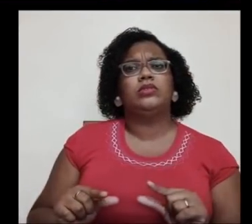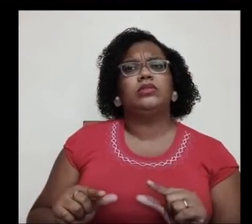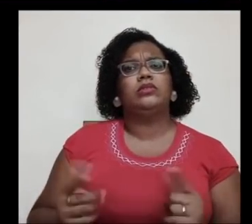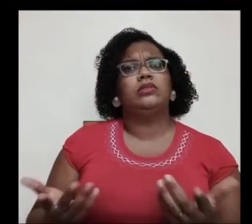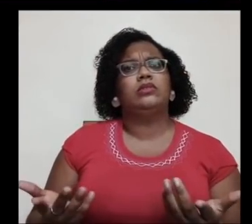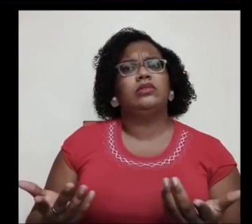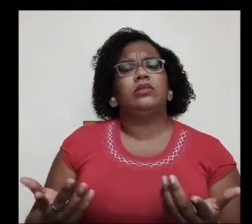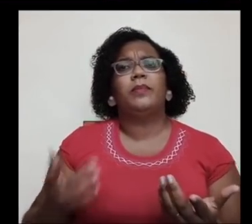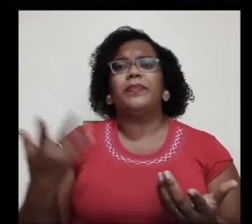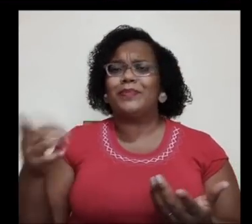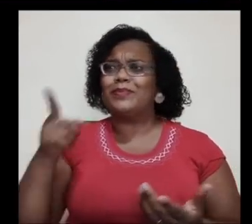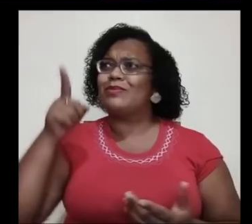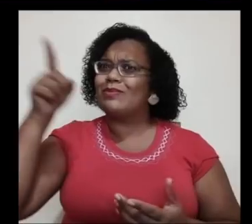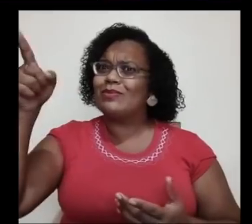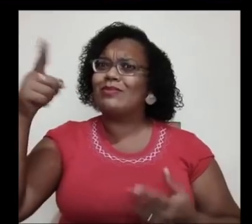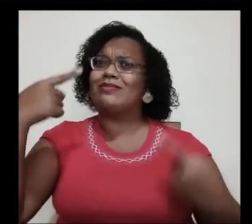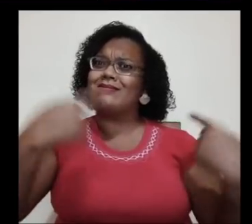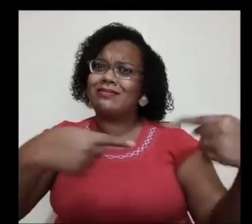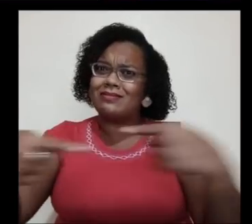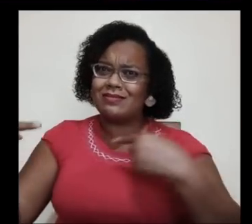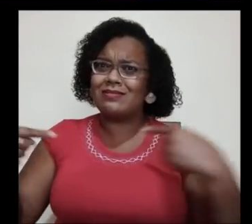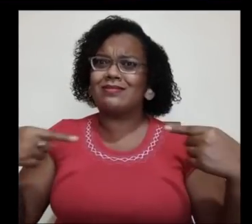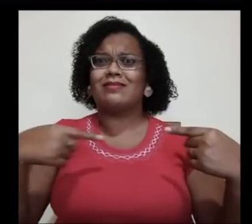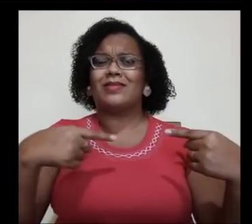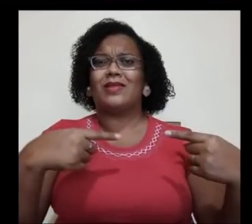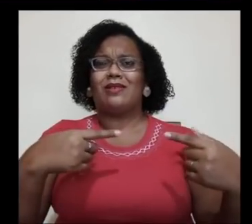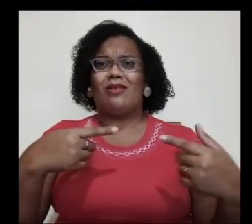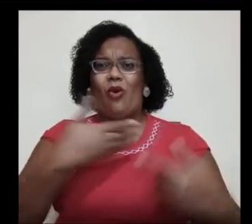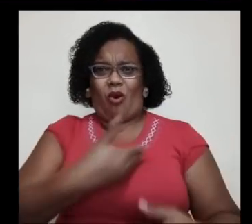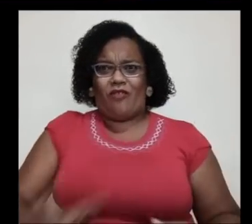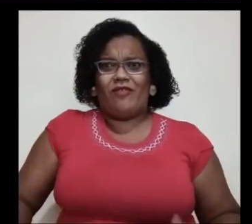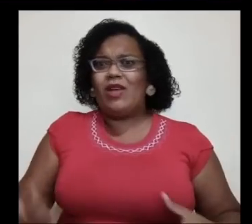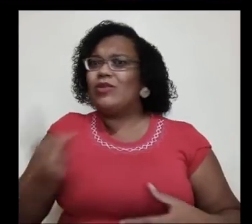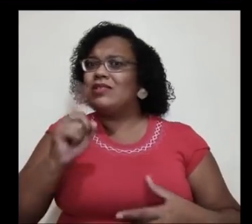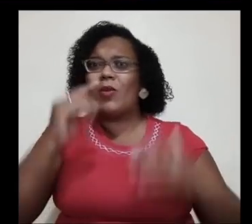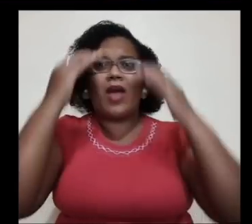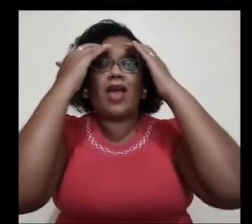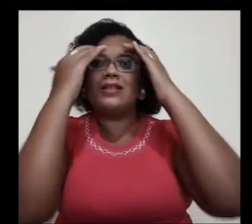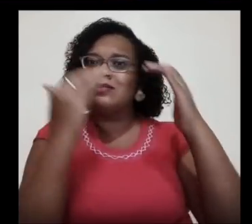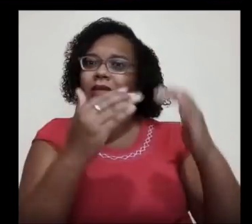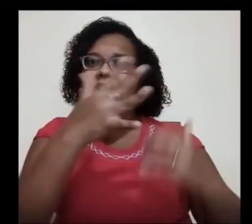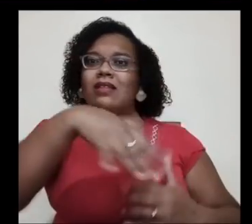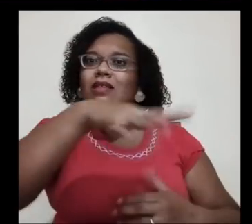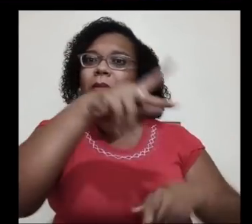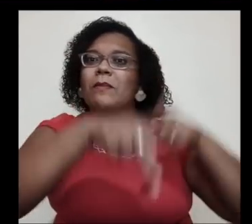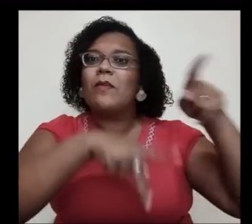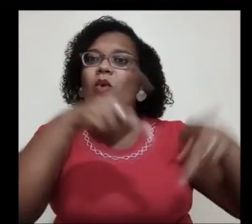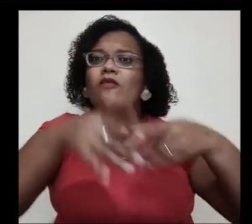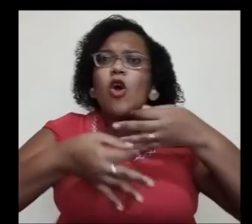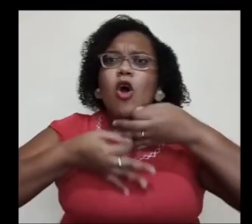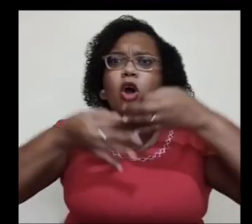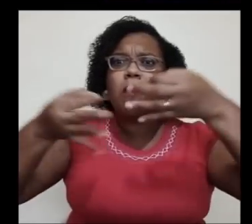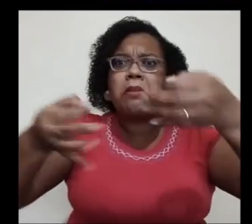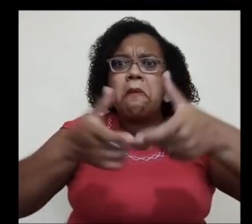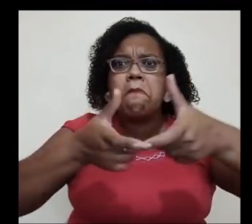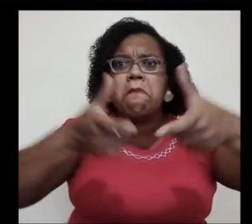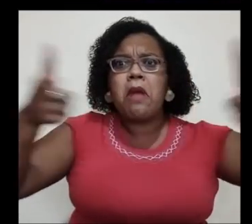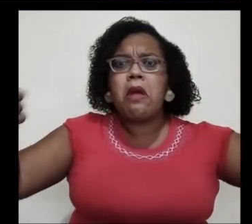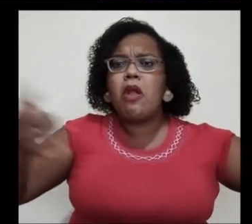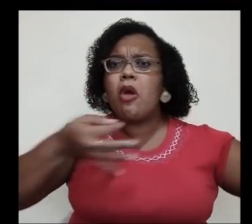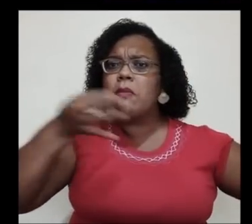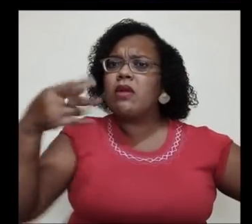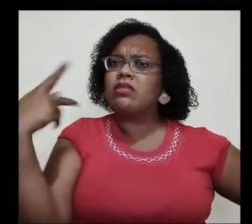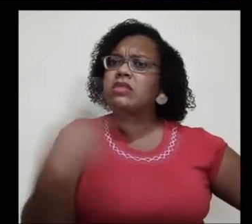seja, os parlamentares e os governos não estão respeitando uma opinião expressa majoritariamente